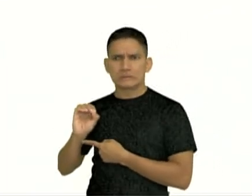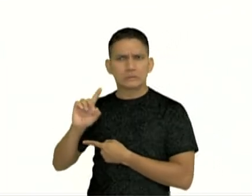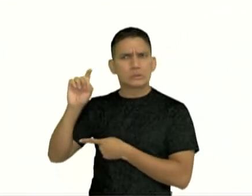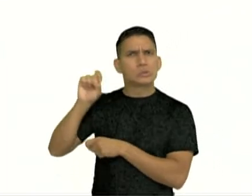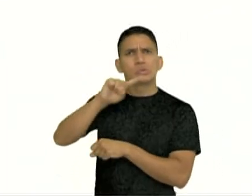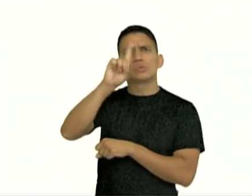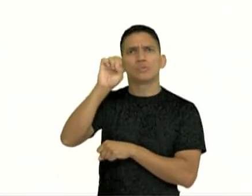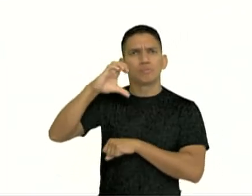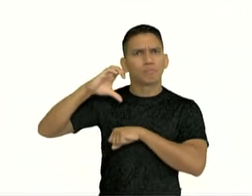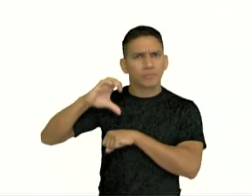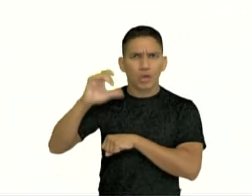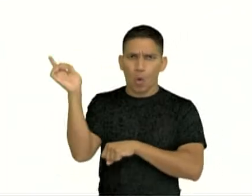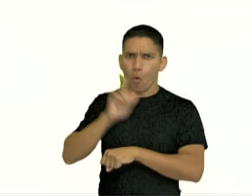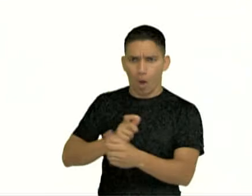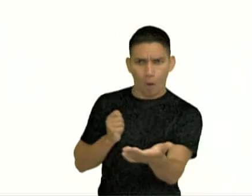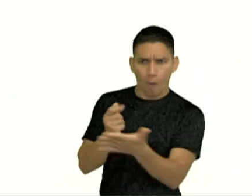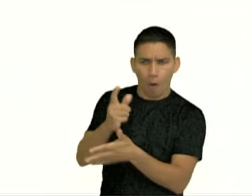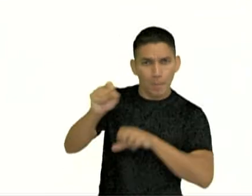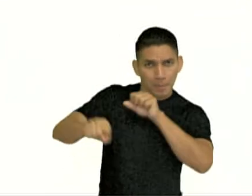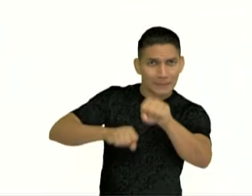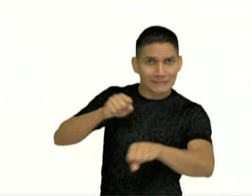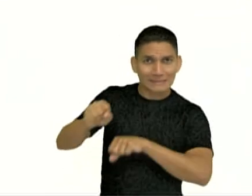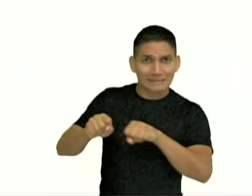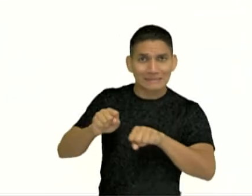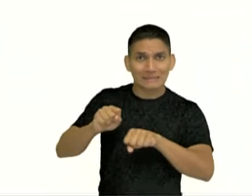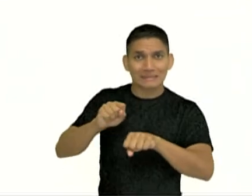conseguir comprar essa bicicleta sem